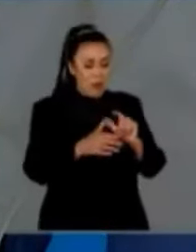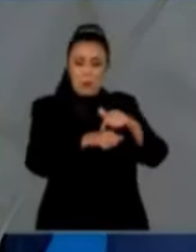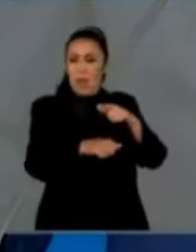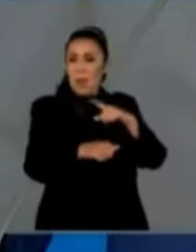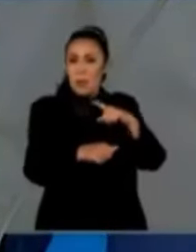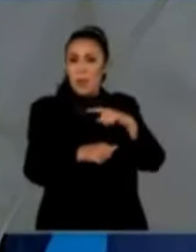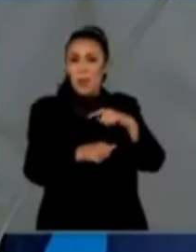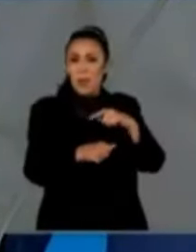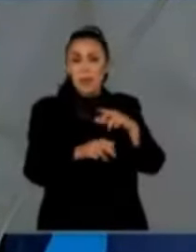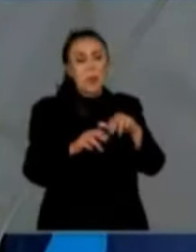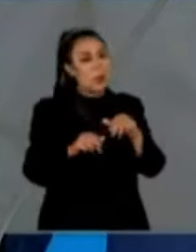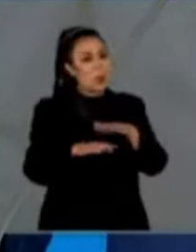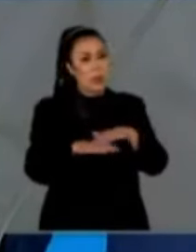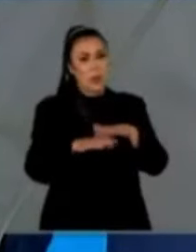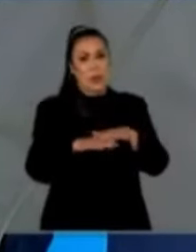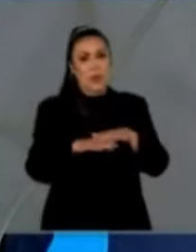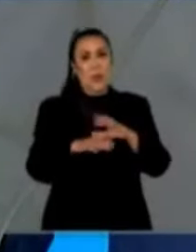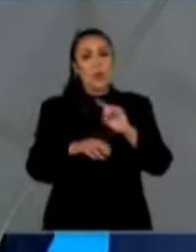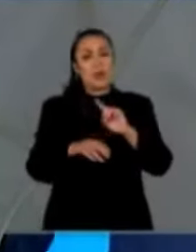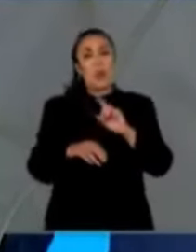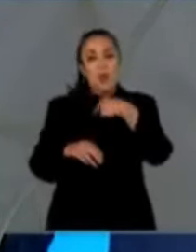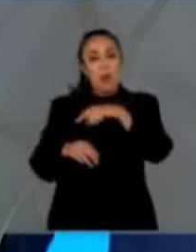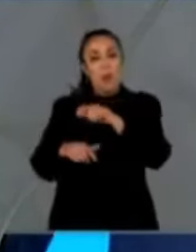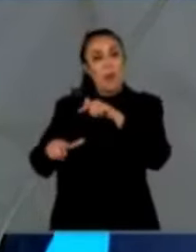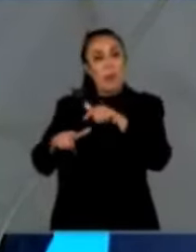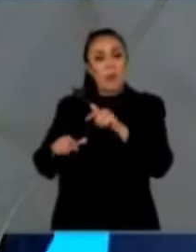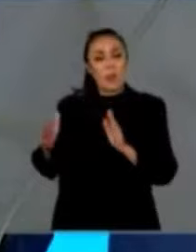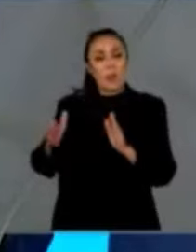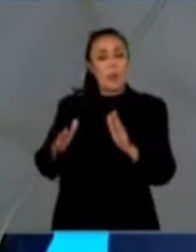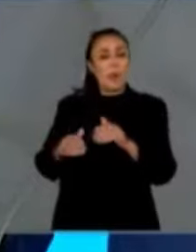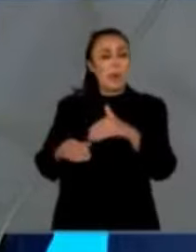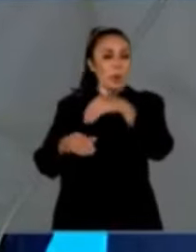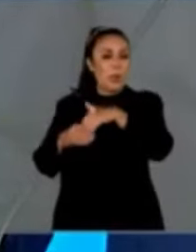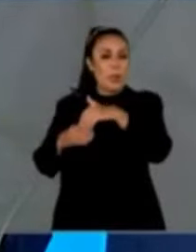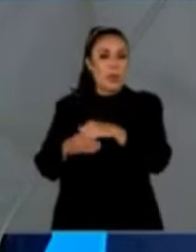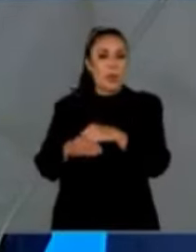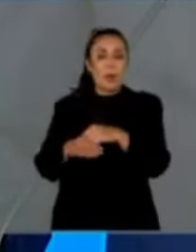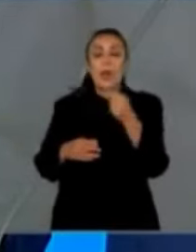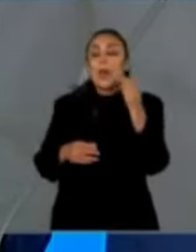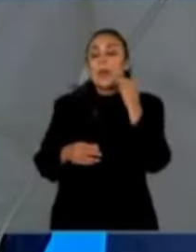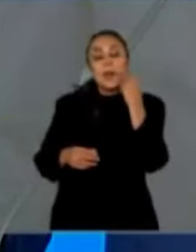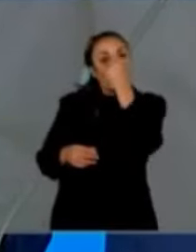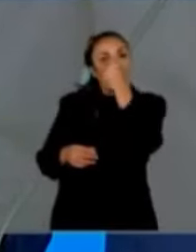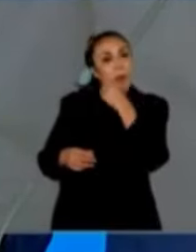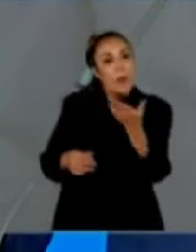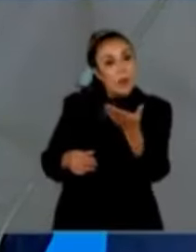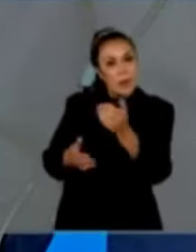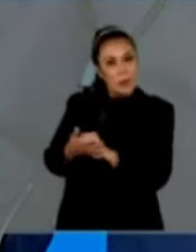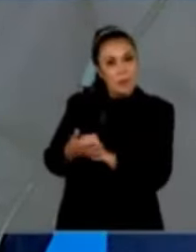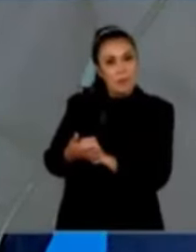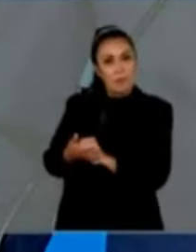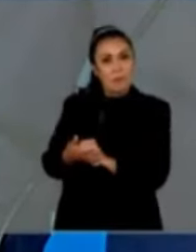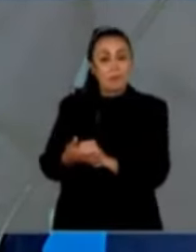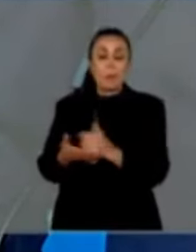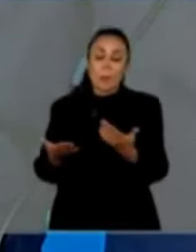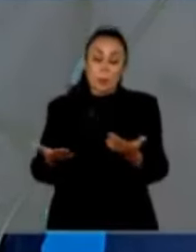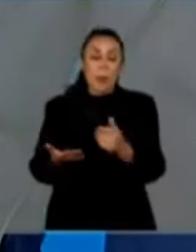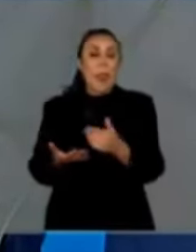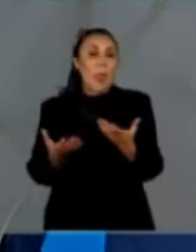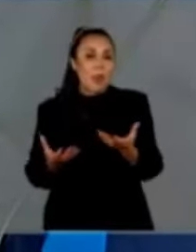em tempo de eleição Só para tentar enganar você gente eu quero